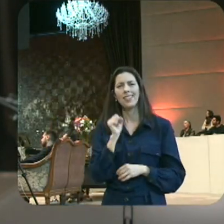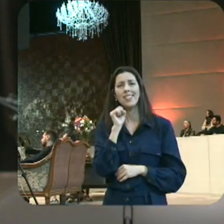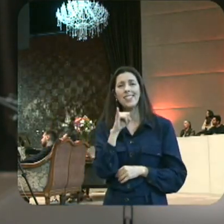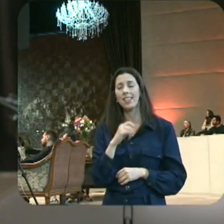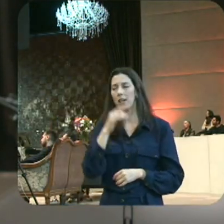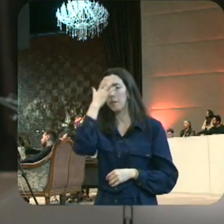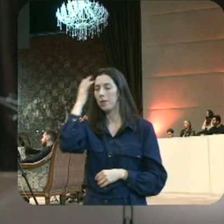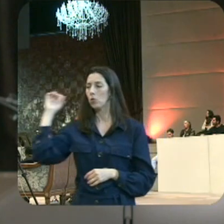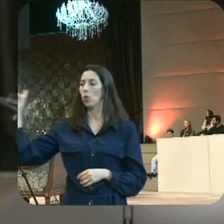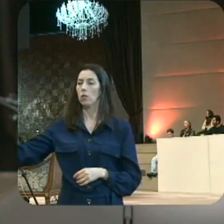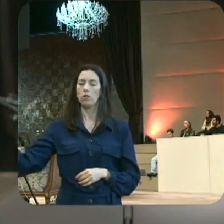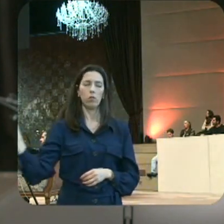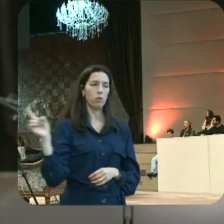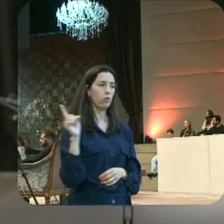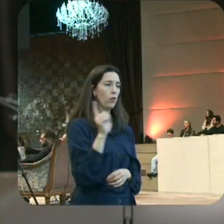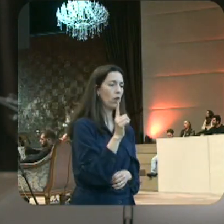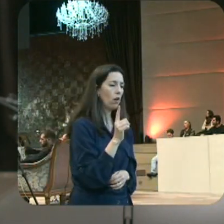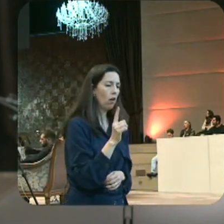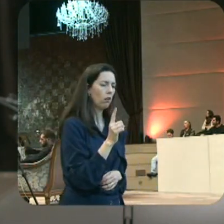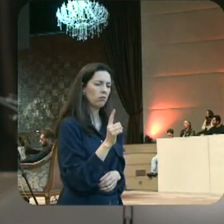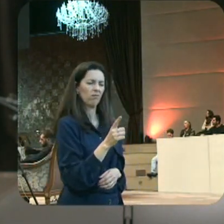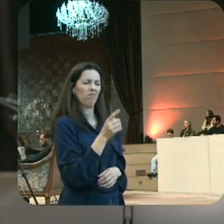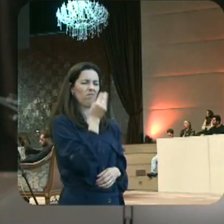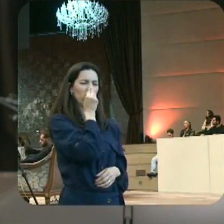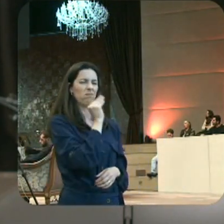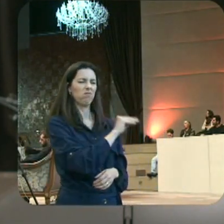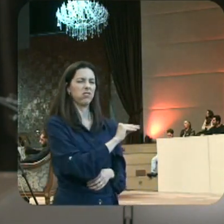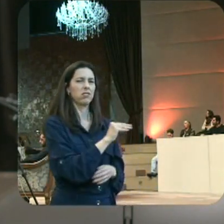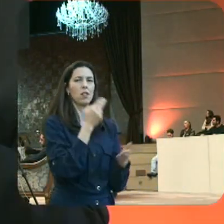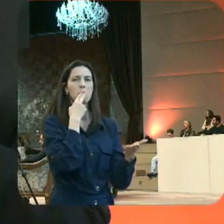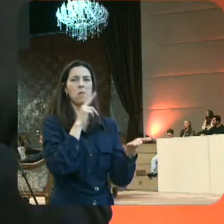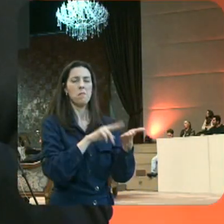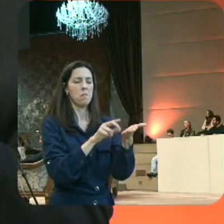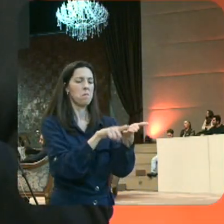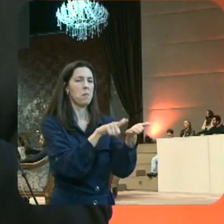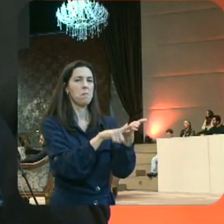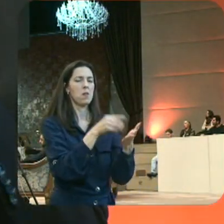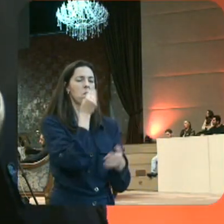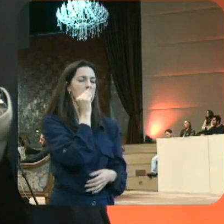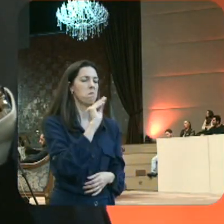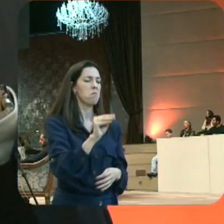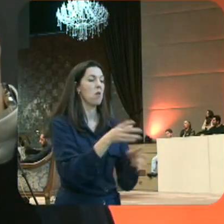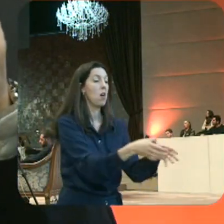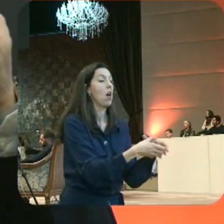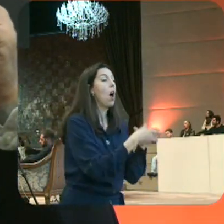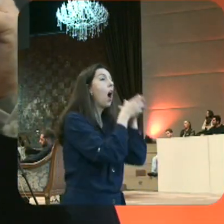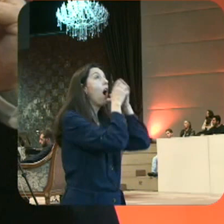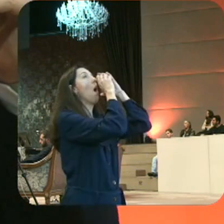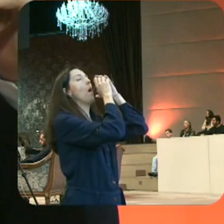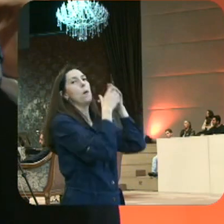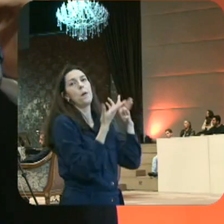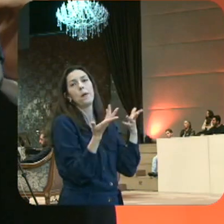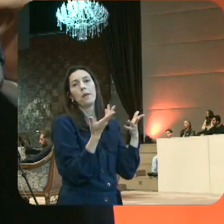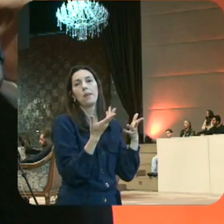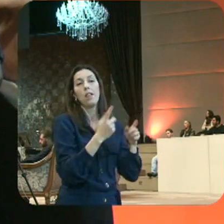funciona. Na vida da gente com Deus é a mesma coisa. Nós